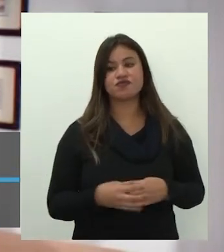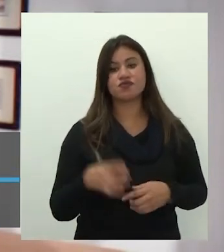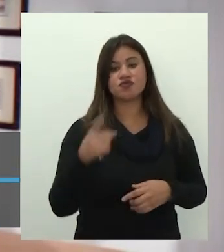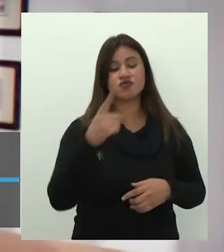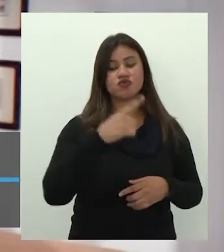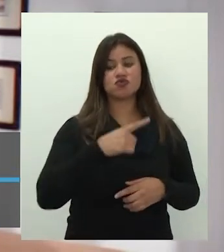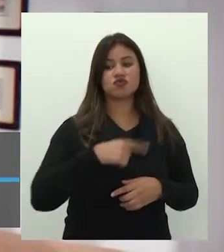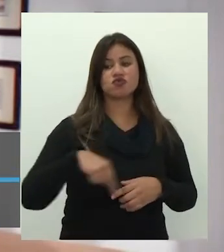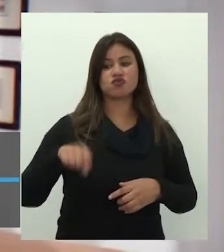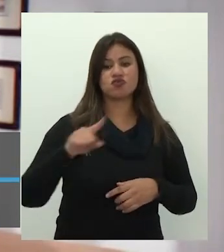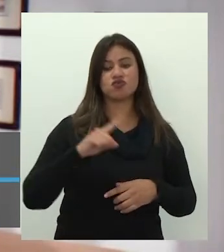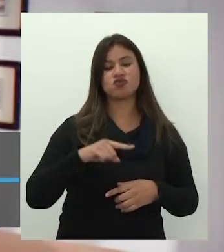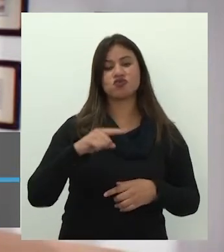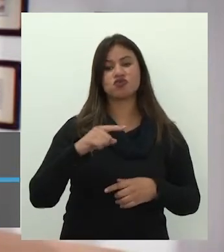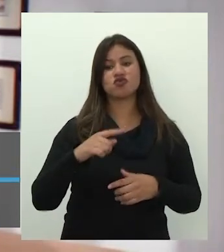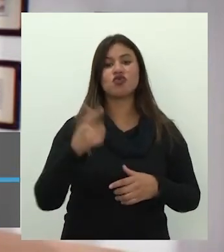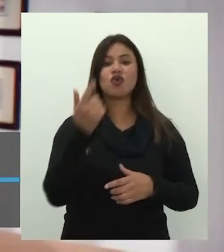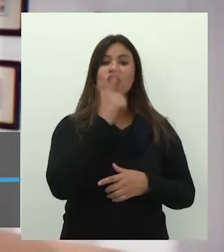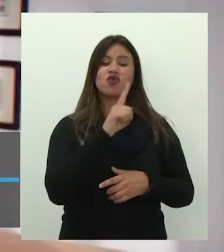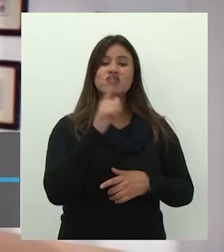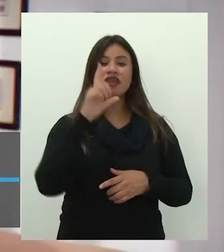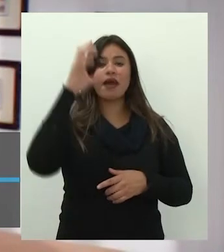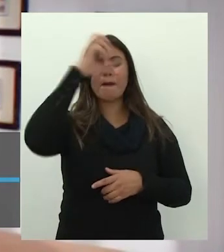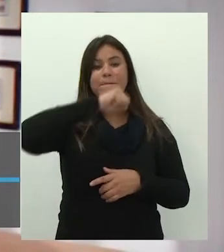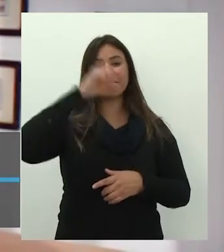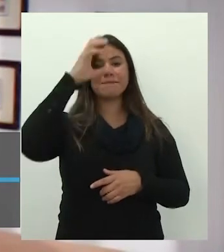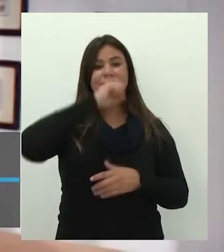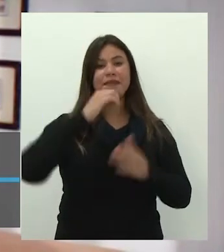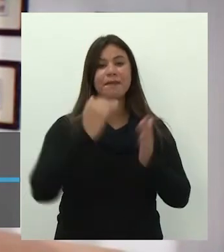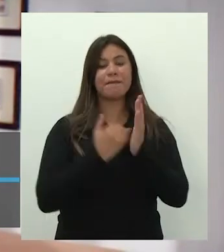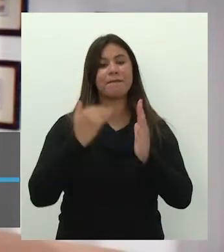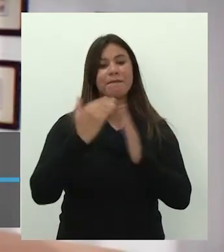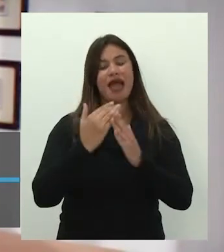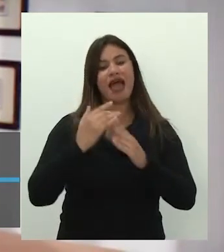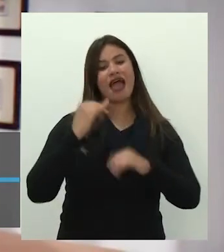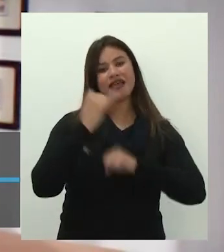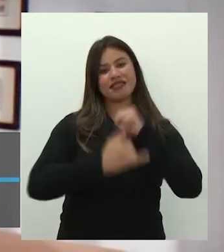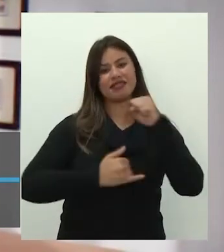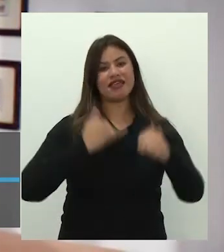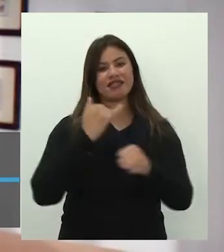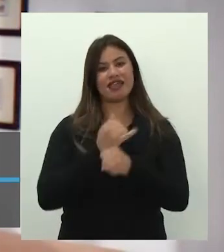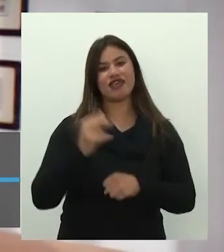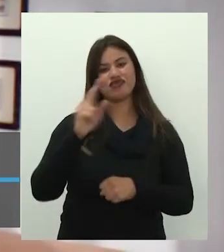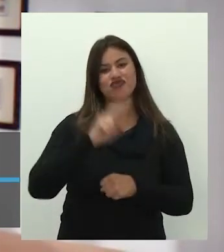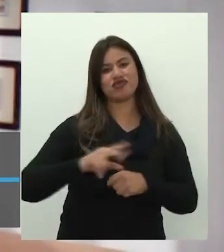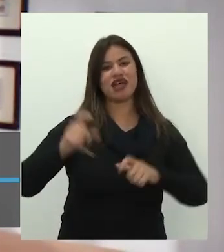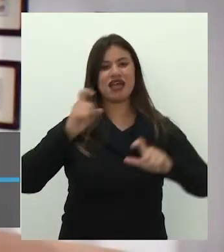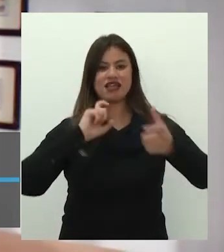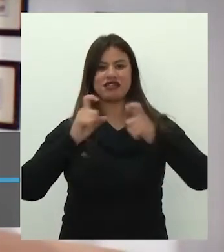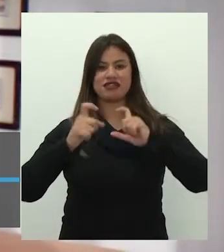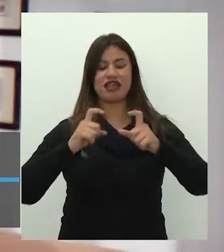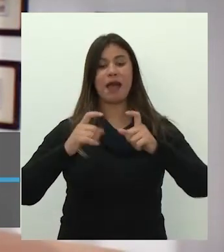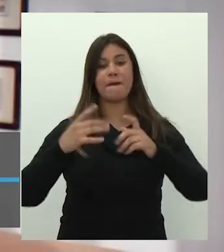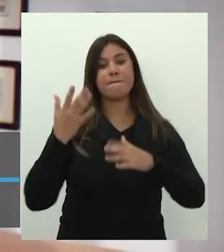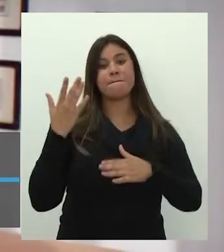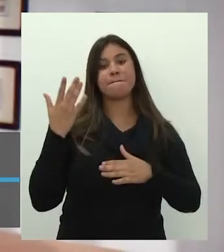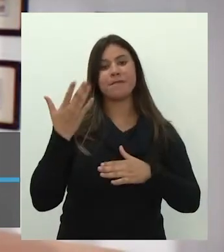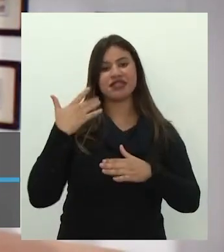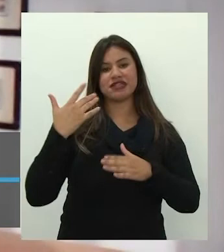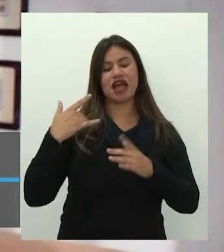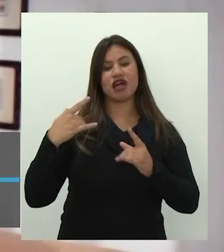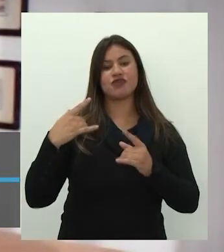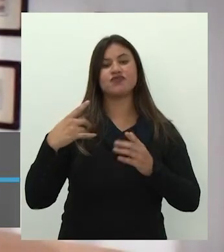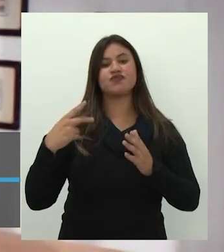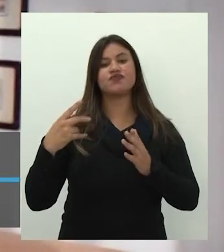todos aprendermos a mexer muito mais com a internet, com essas reuniões de Zoom que não existiam.